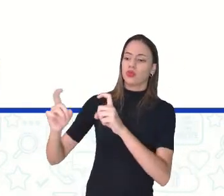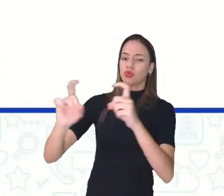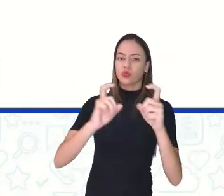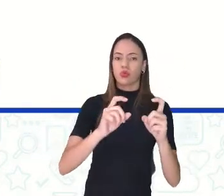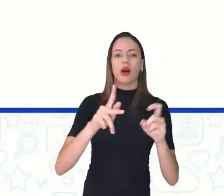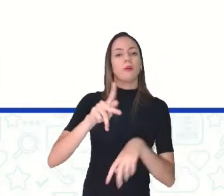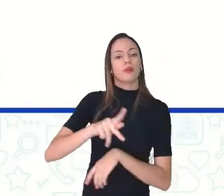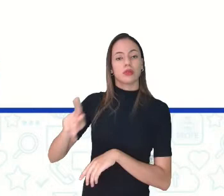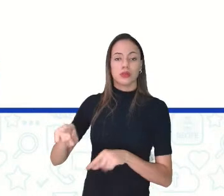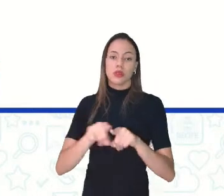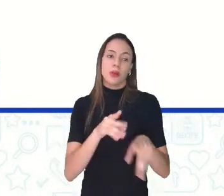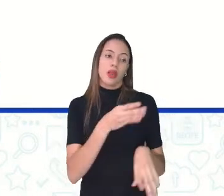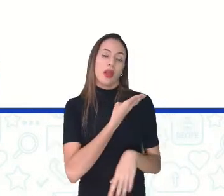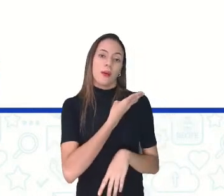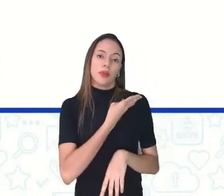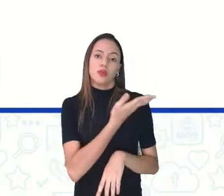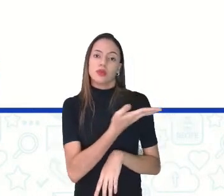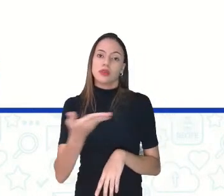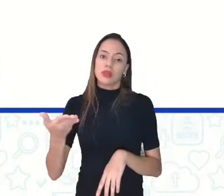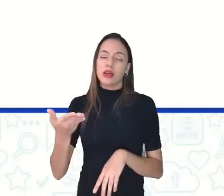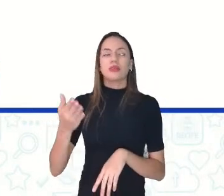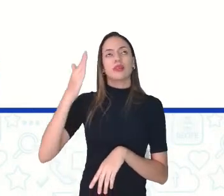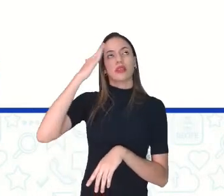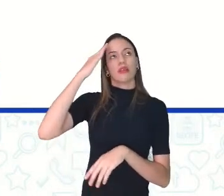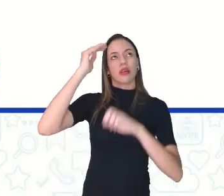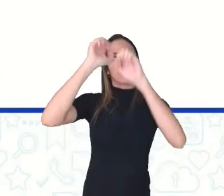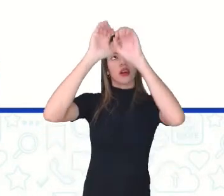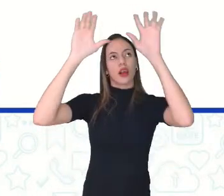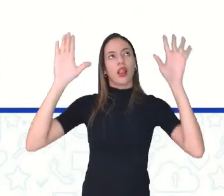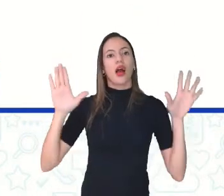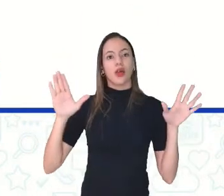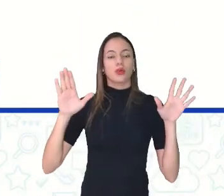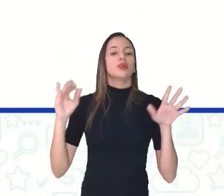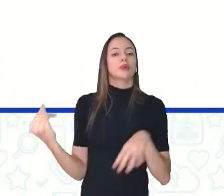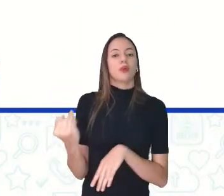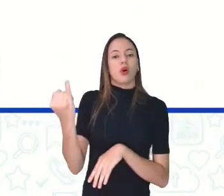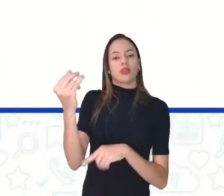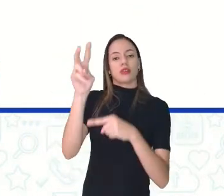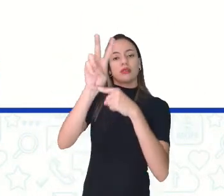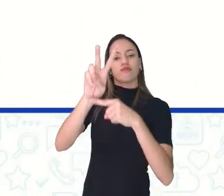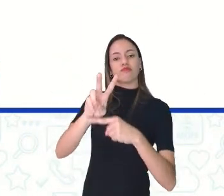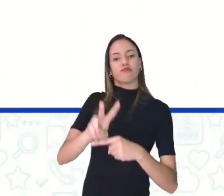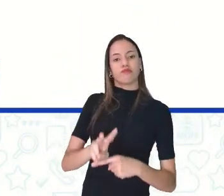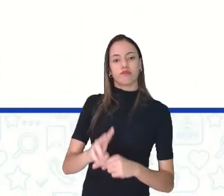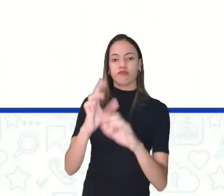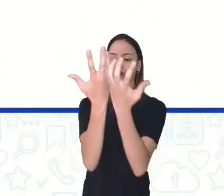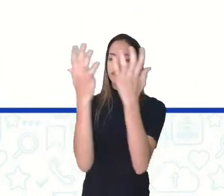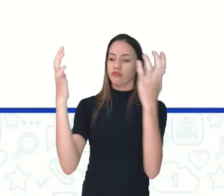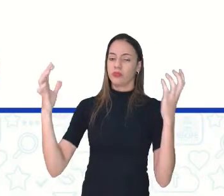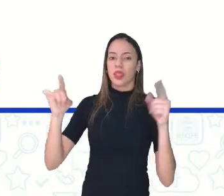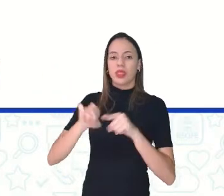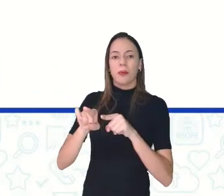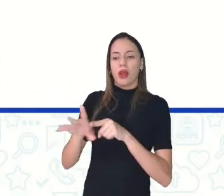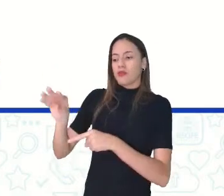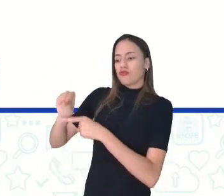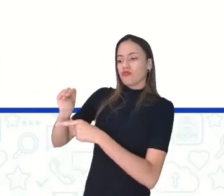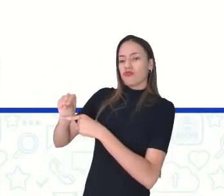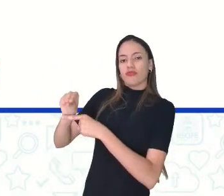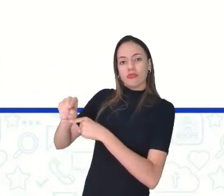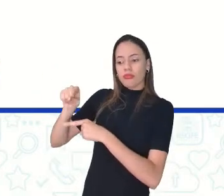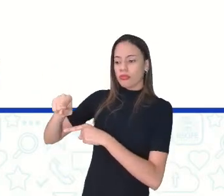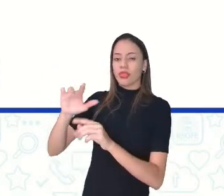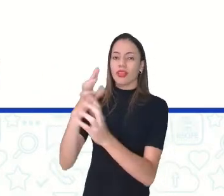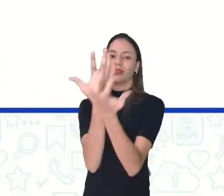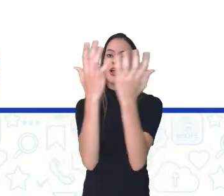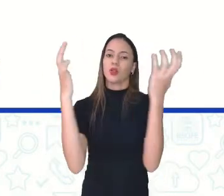com seus colegas, para que vocês entendam mais ainda a importância de se preservar e se conservar essa nossa